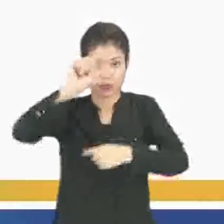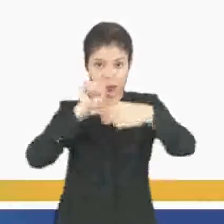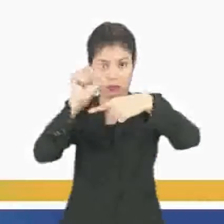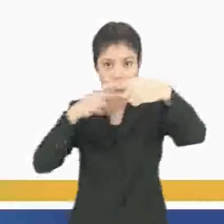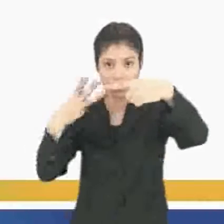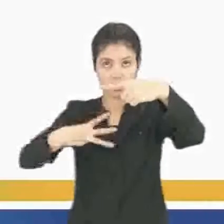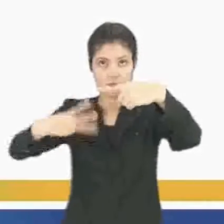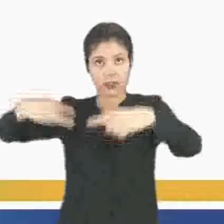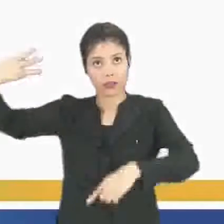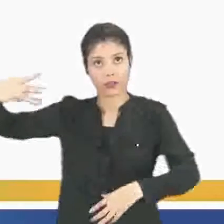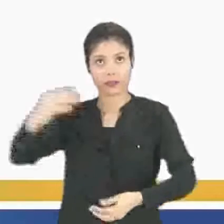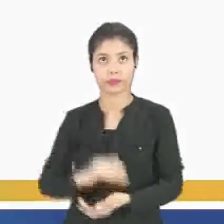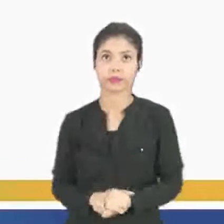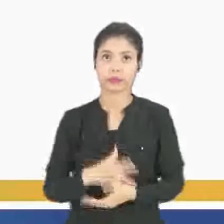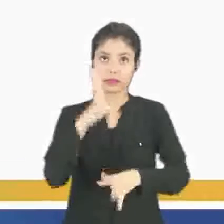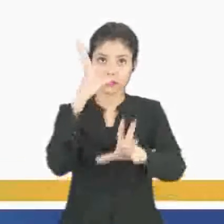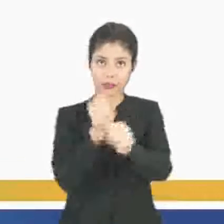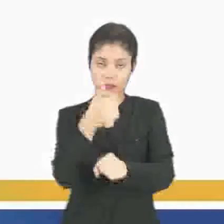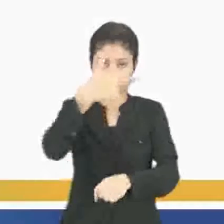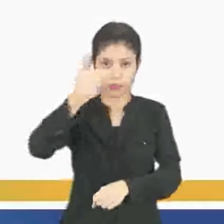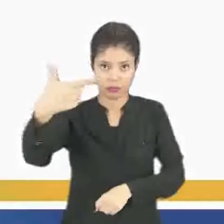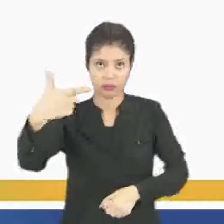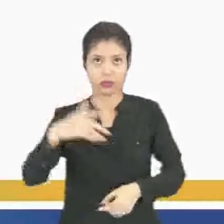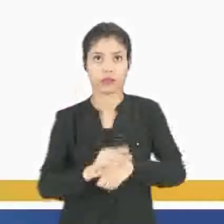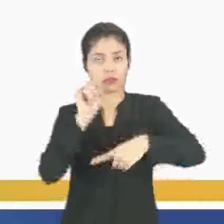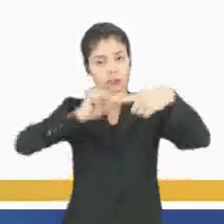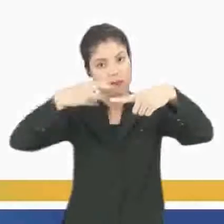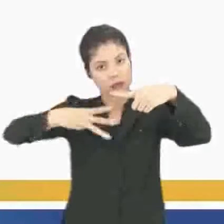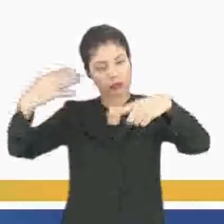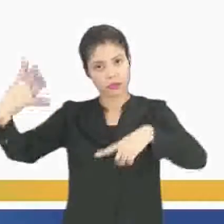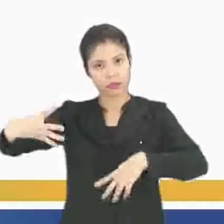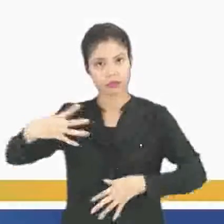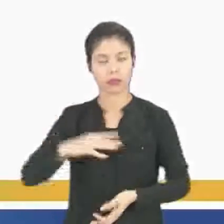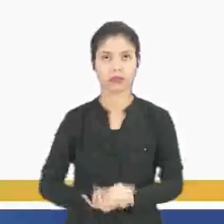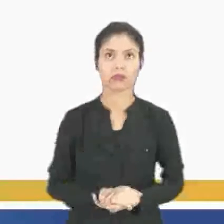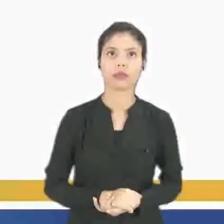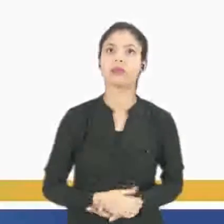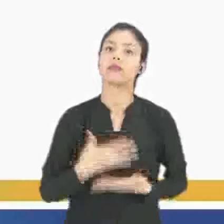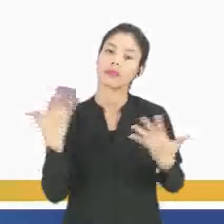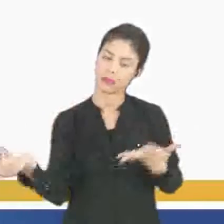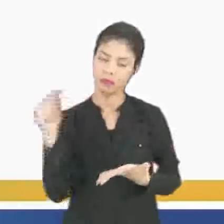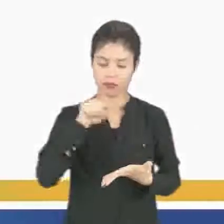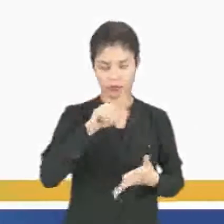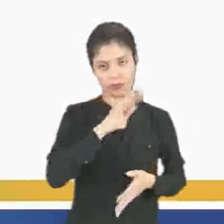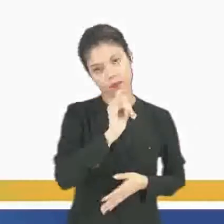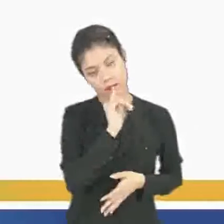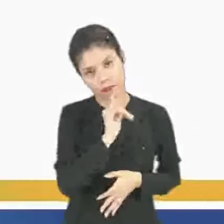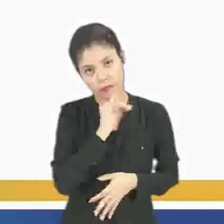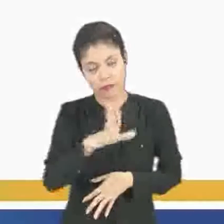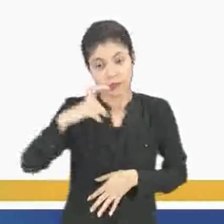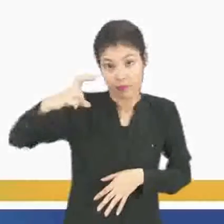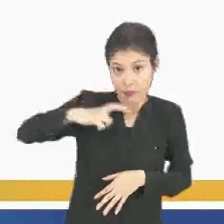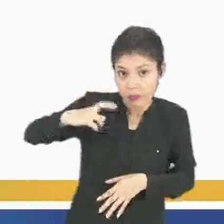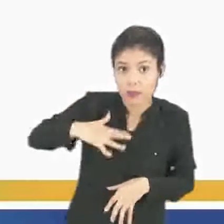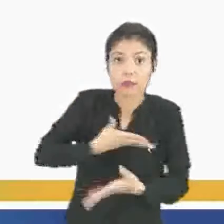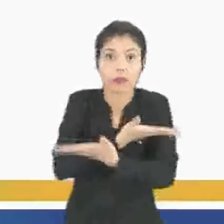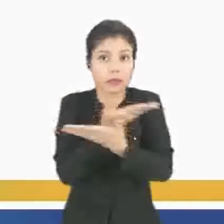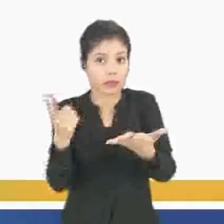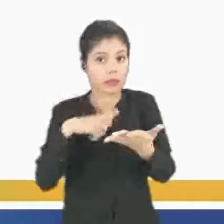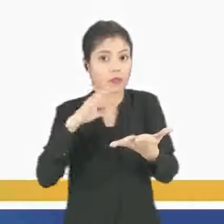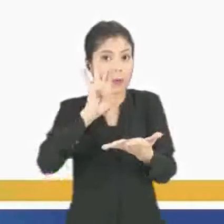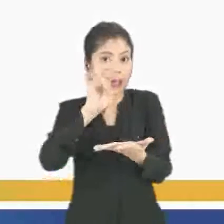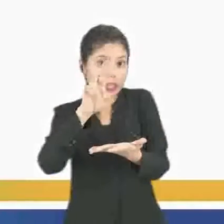ao dividir por 3 é 3. Somando aqui deu 12, ao dividir por 3 é 4. Então, nesse exemplo em particular,